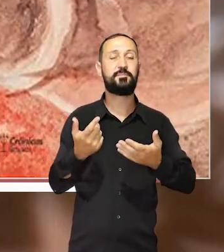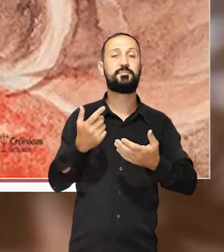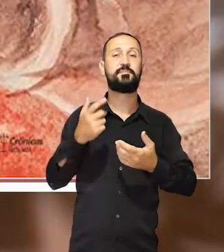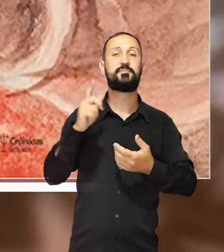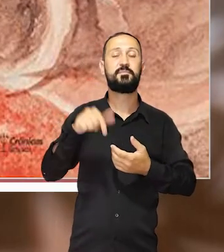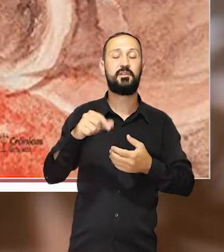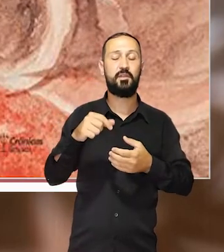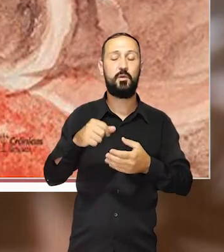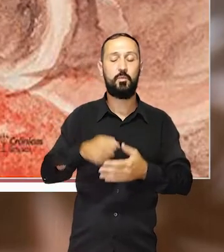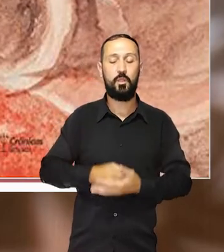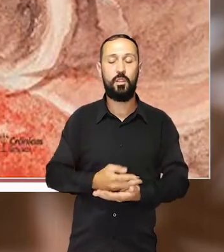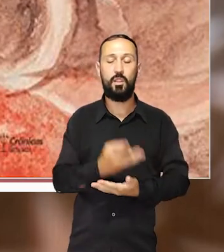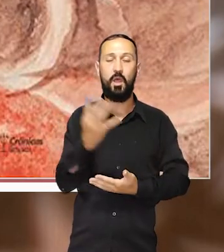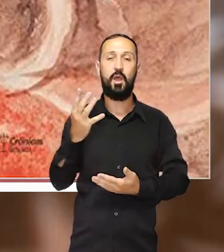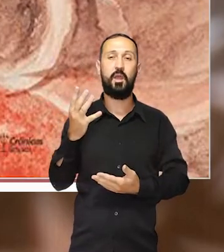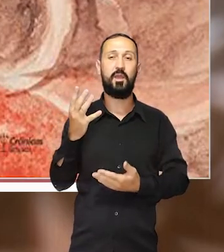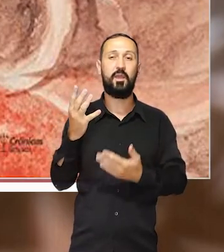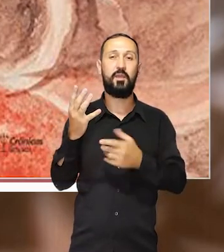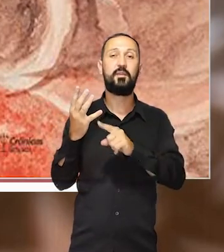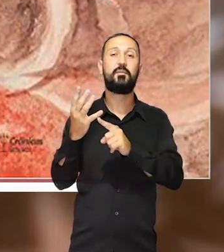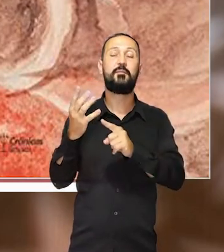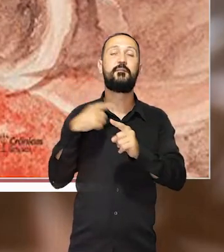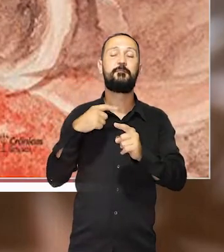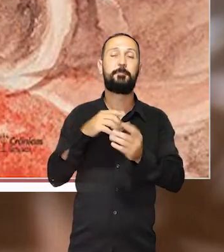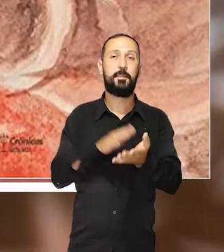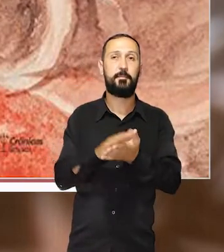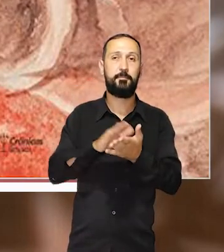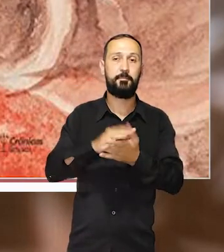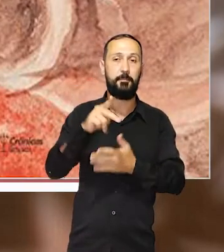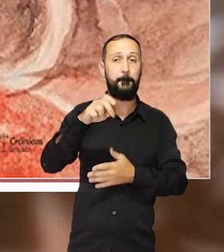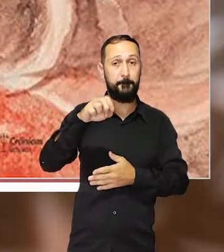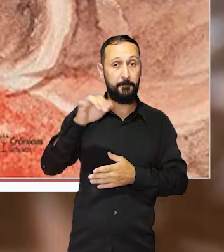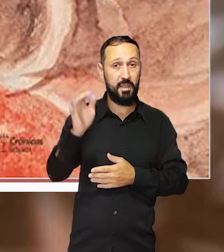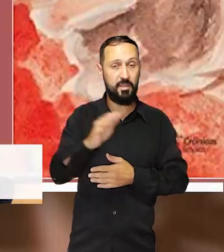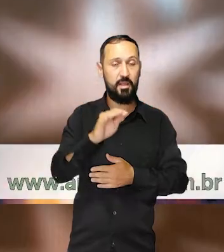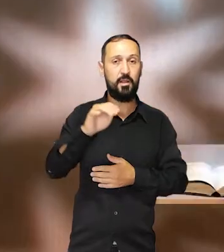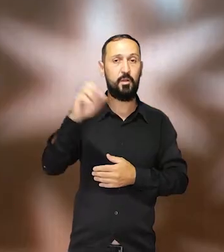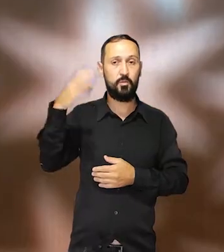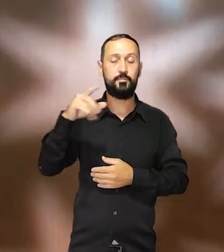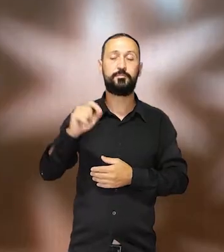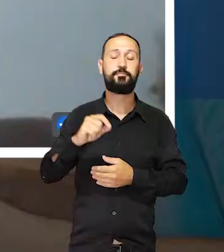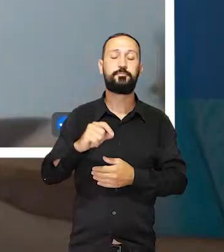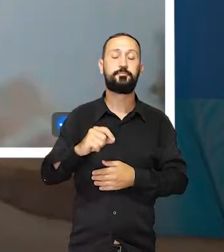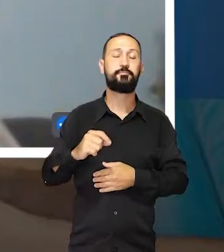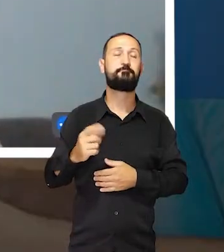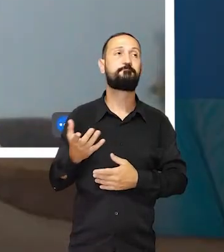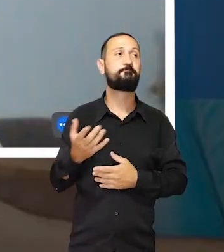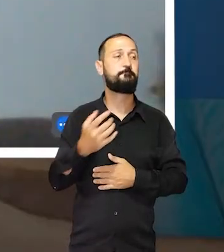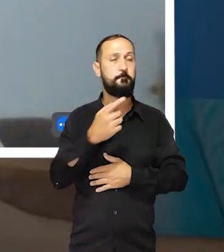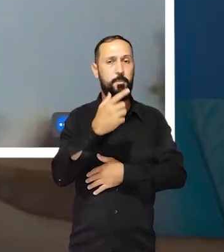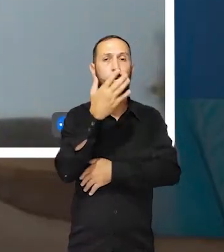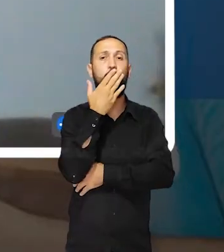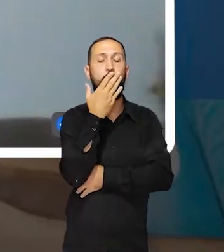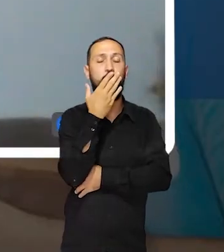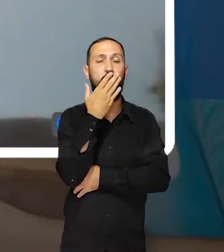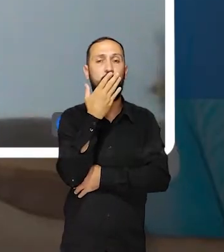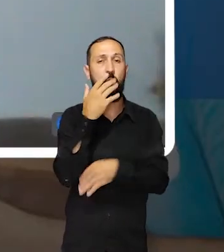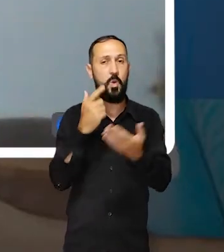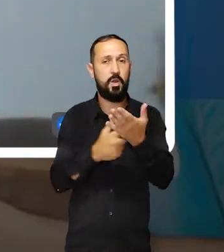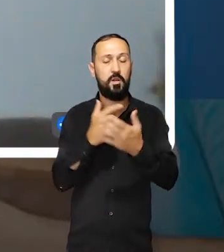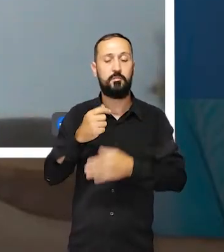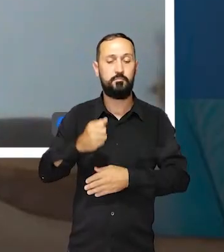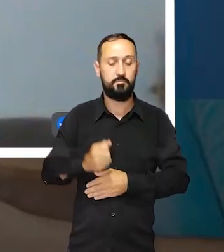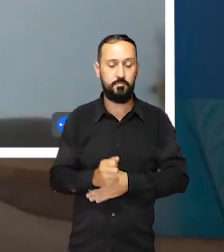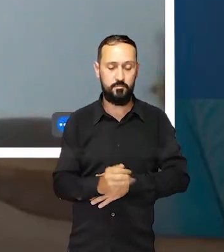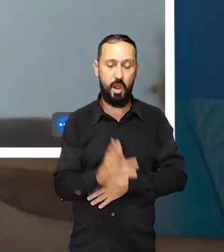de crônicas, que é o Leque Aberto, publicado pela editora Penalux, de São Paulo. O Leque Aberto, João